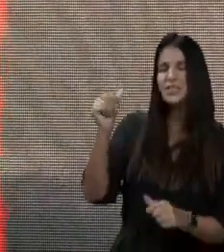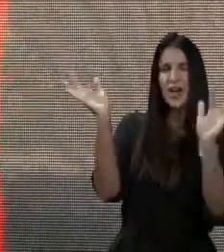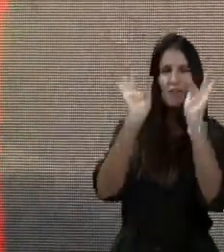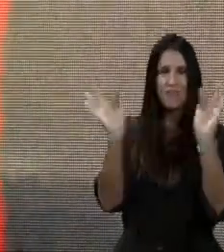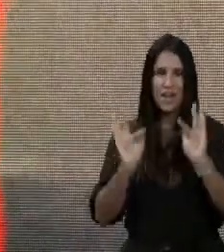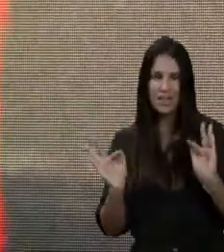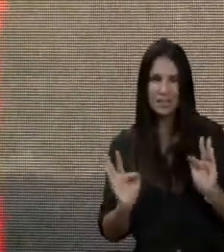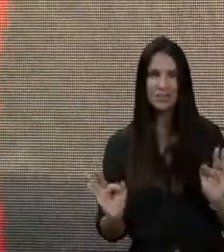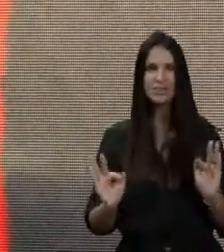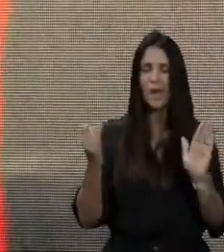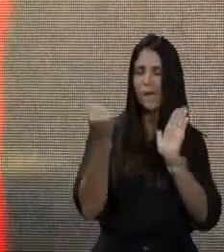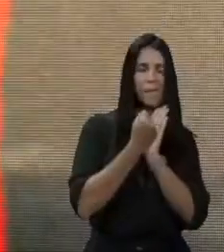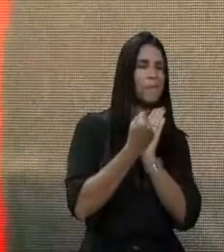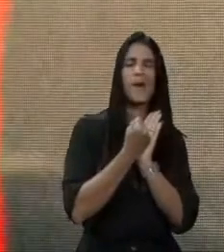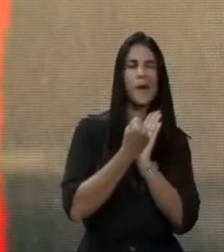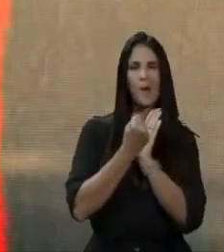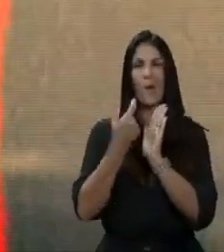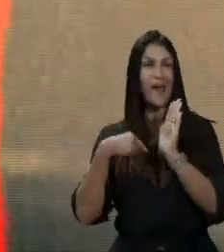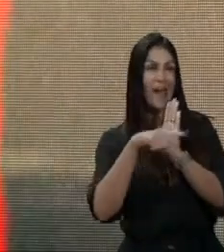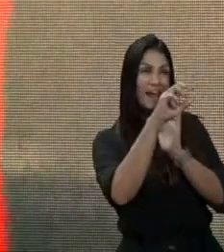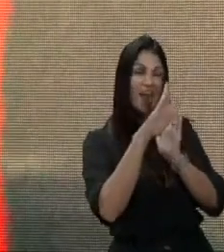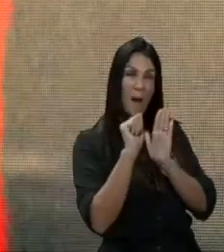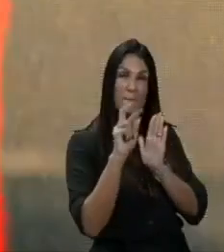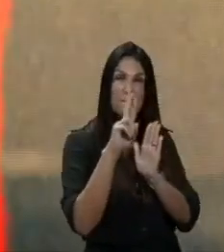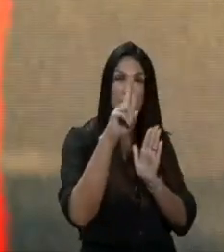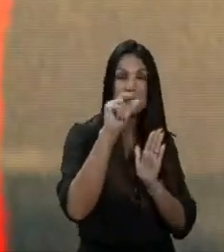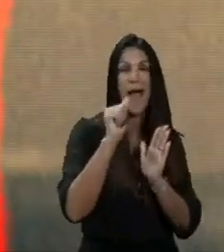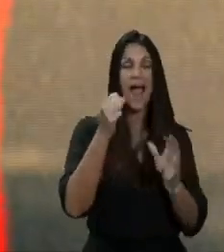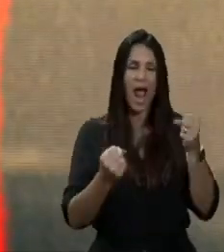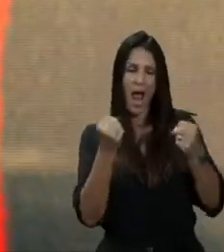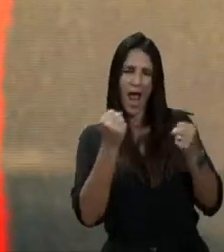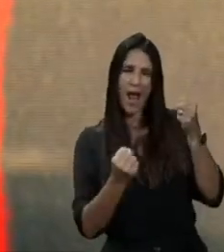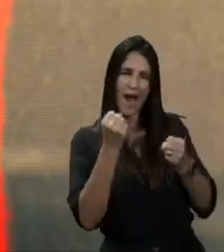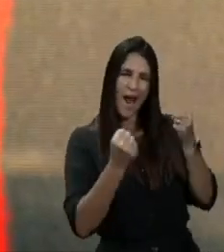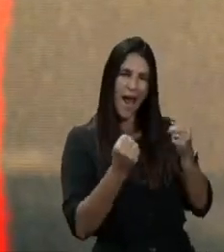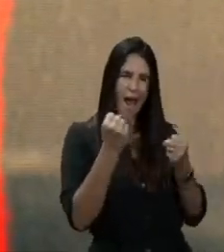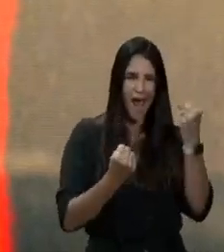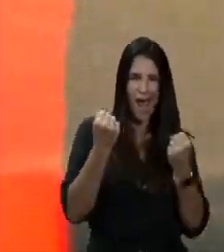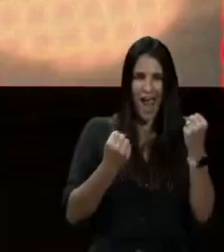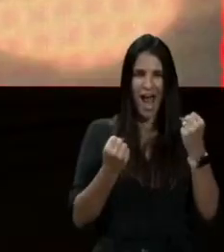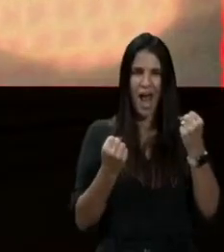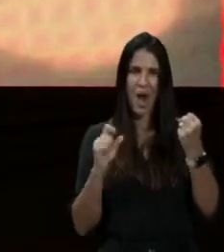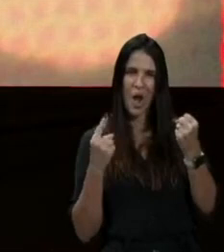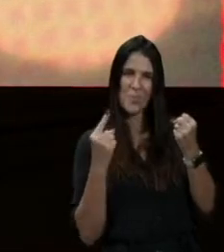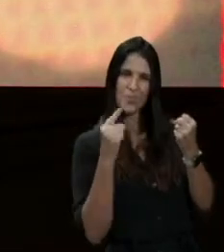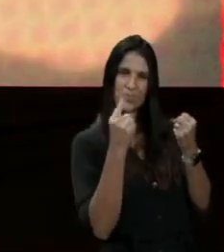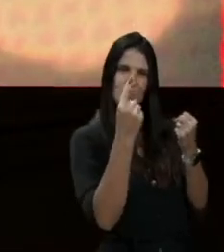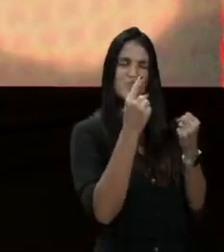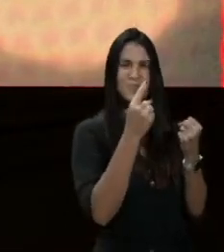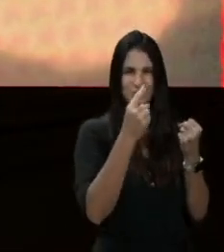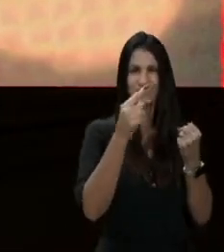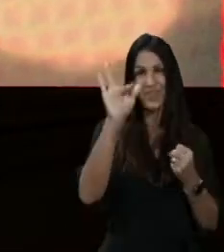gente vê no fusquinha lá para farofa da Barra e o quebra mar ficava na farofa